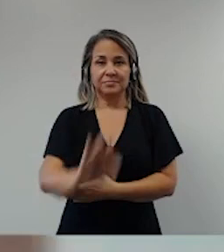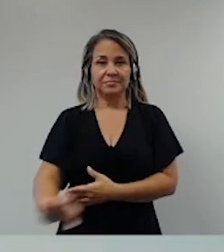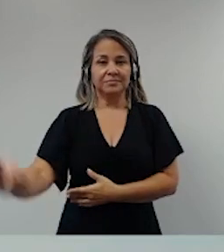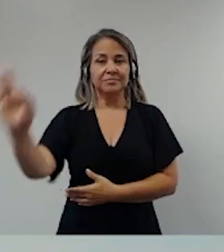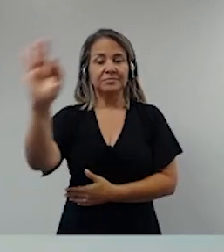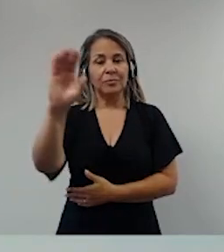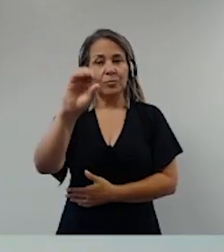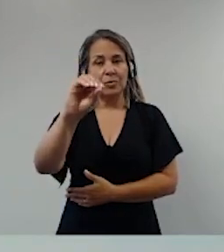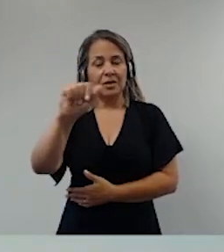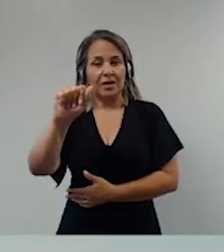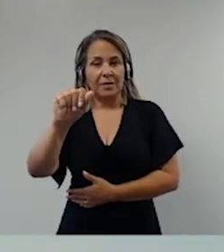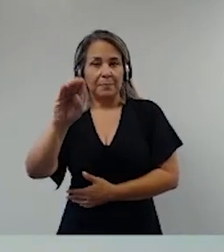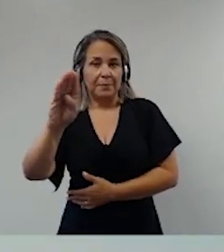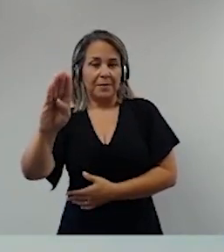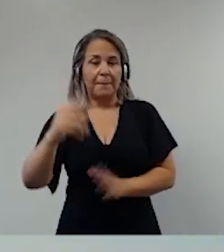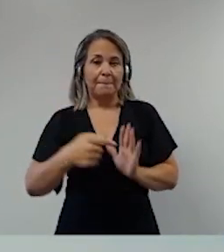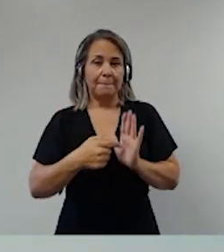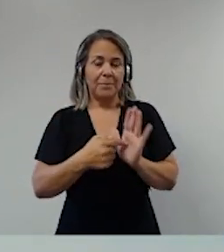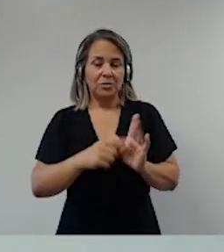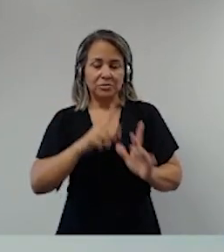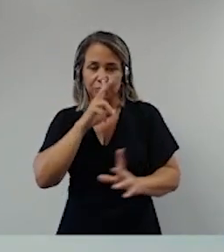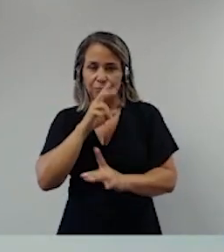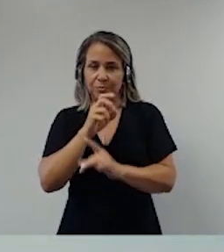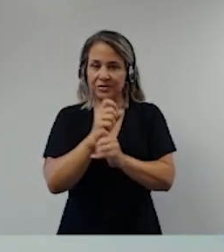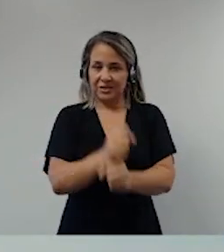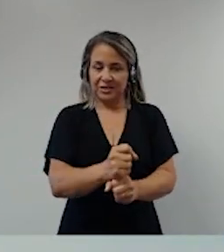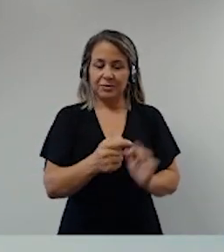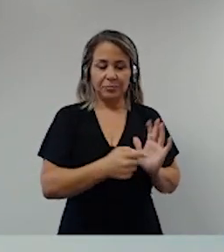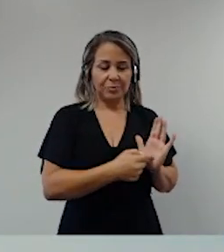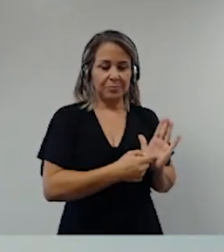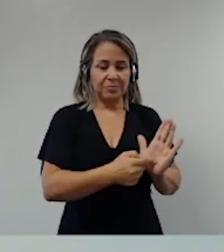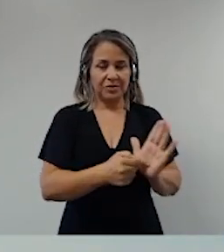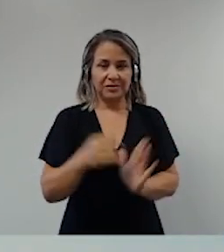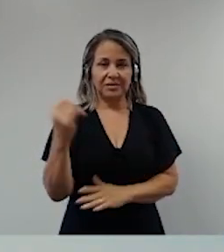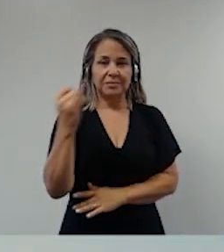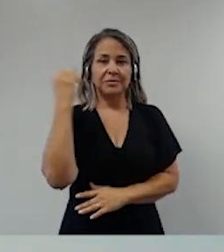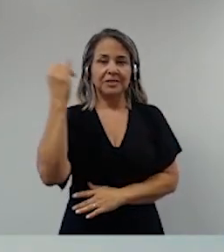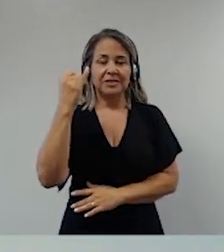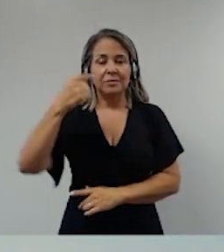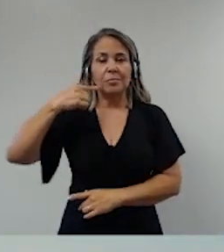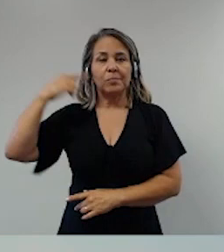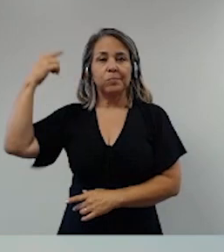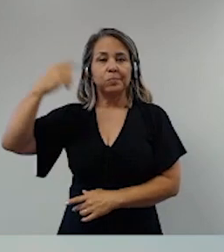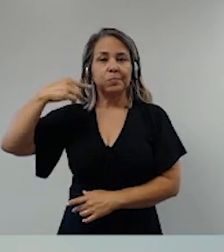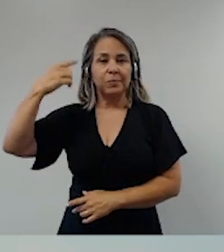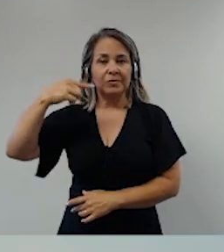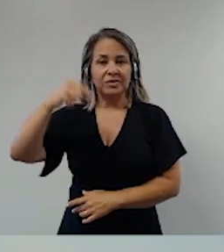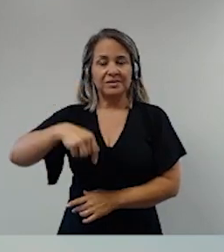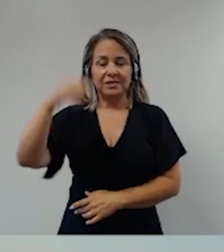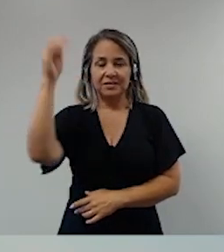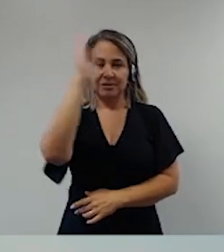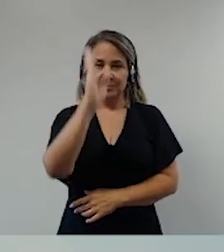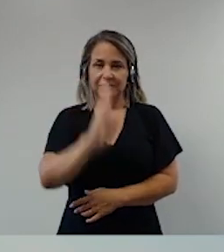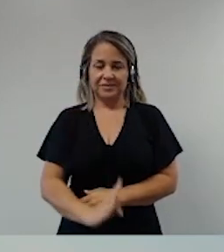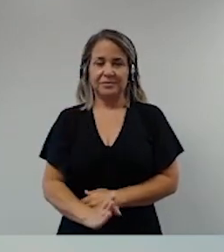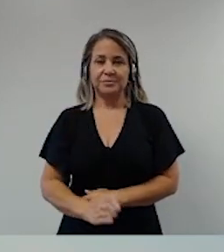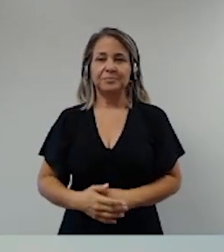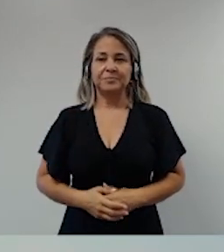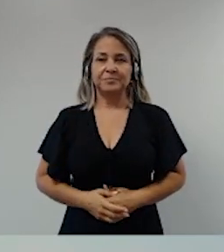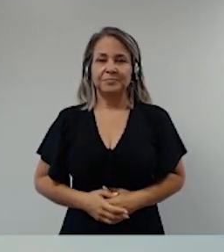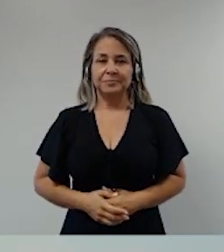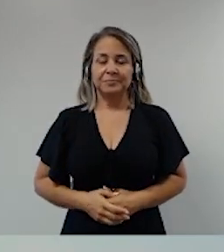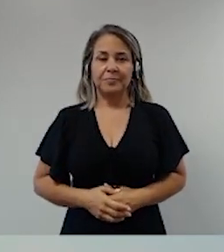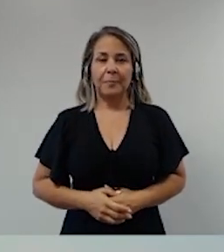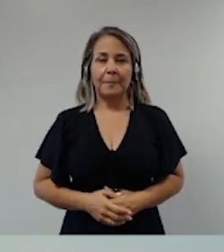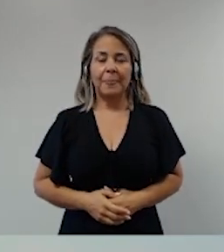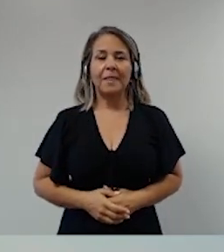ele mostra o poderio, ele mostra a importância da advocacia no Brasil. Sandra,